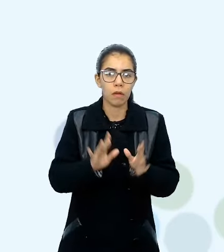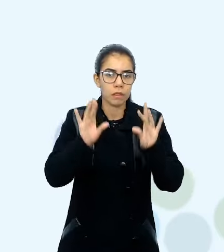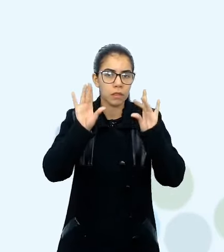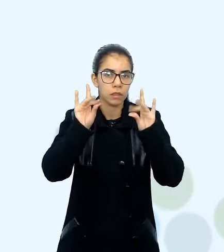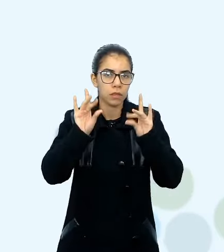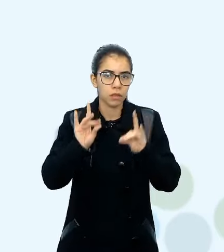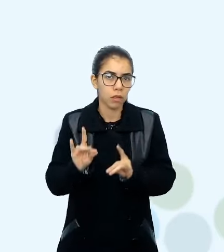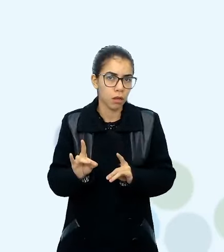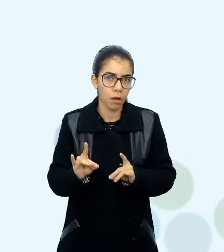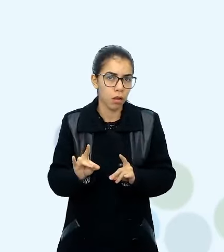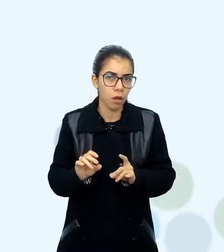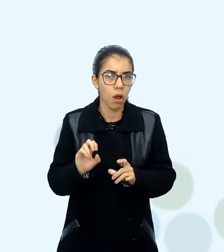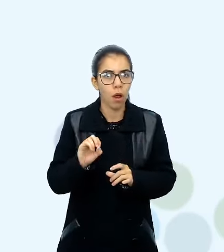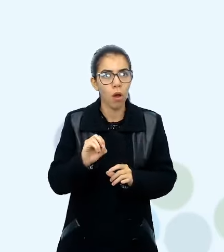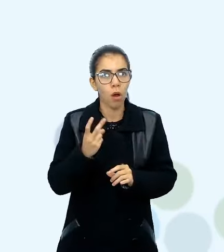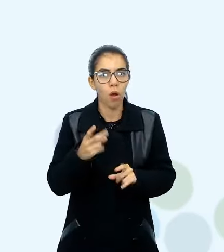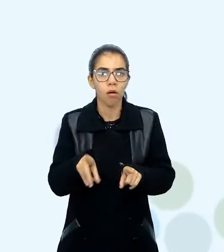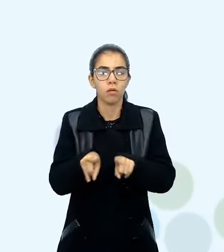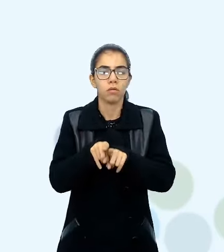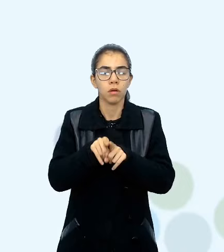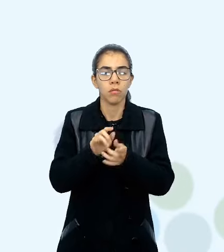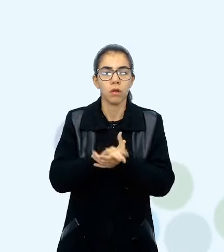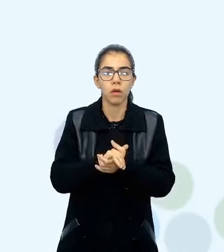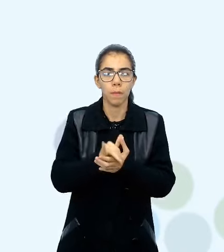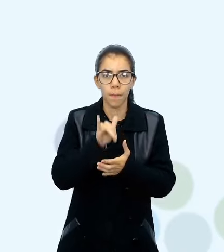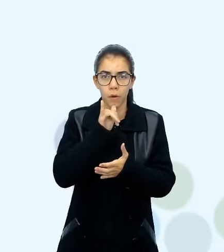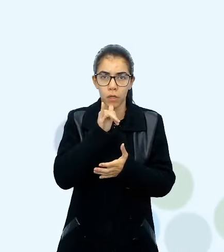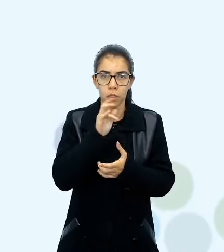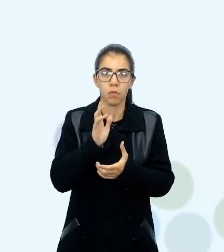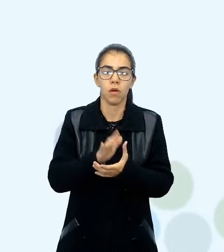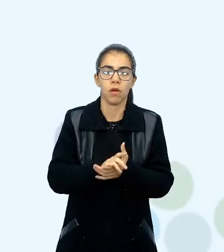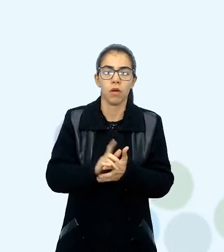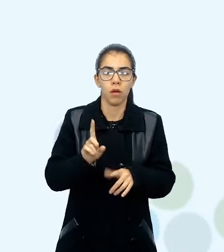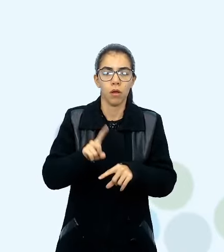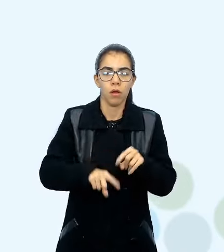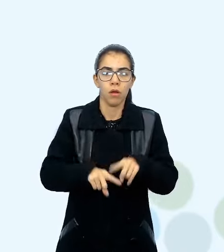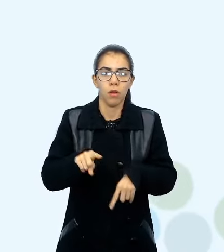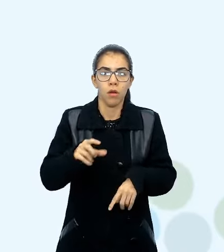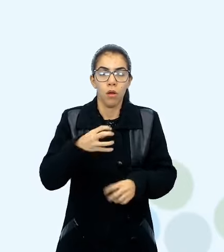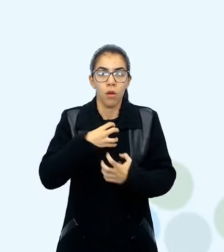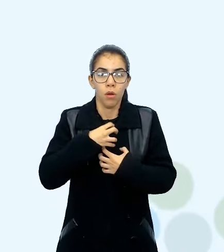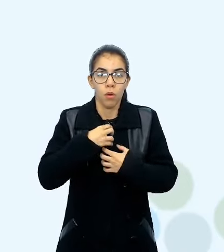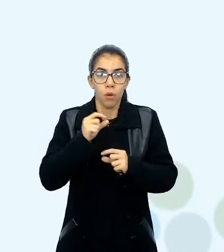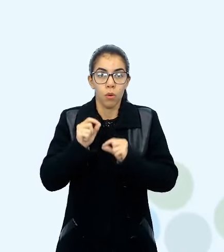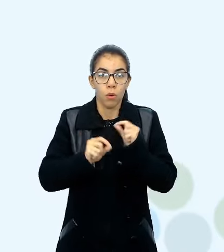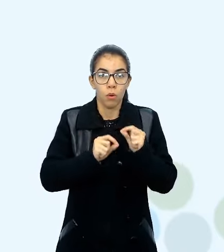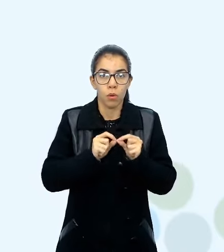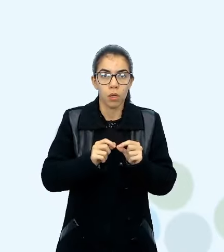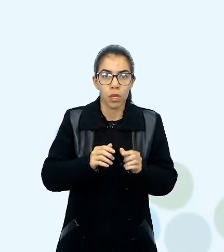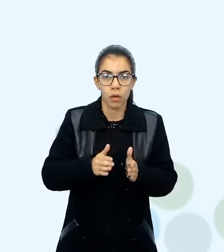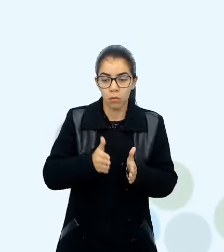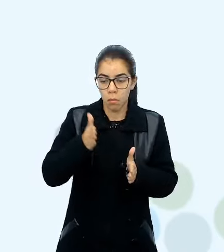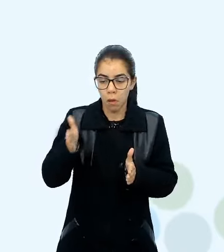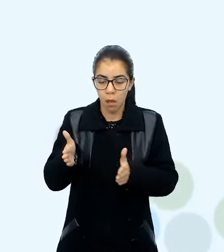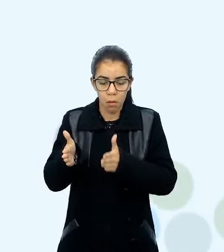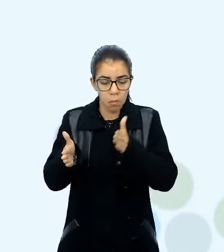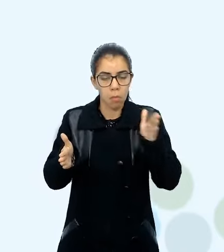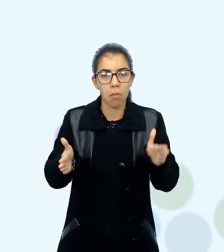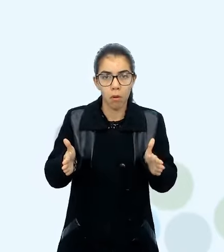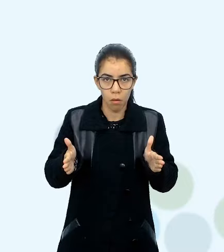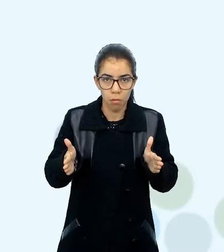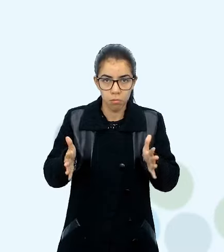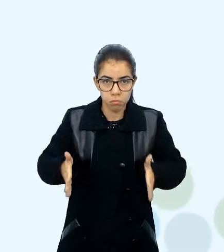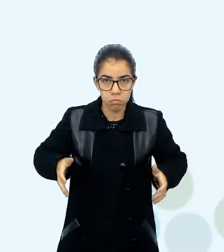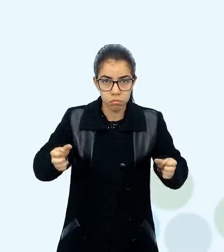tem, ou proporcionando que ela tenha algum objeto que ela sinta o que está do lado direito, o que está do lado esquerdo,